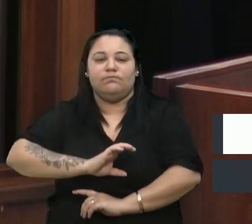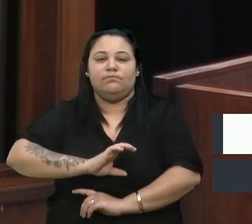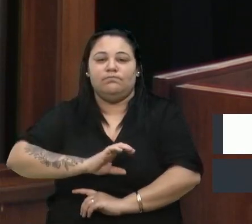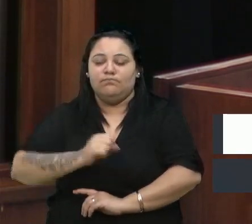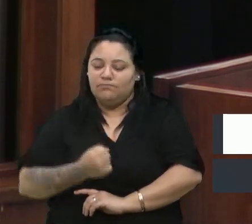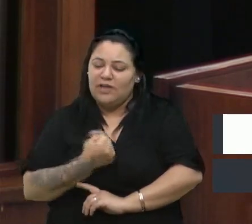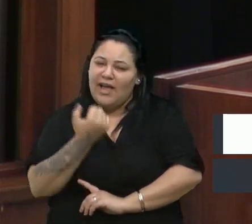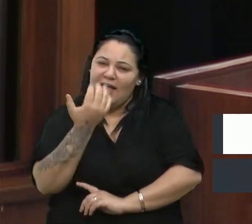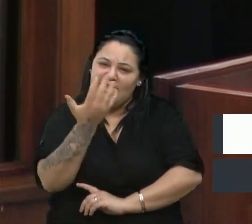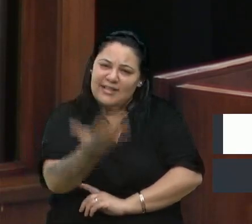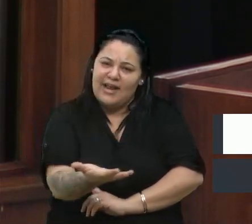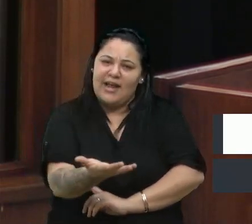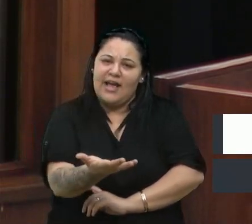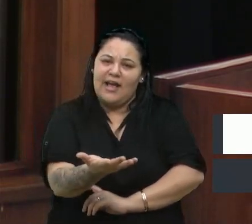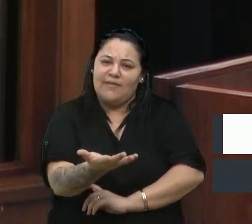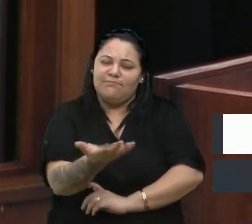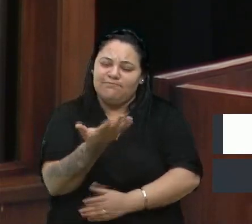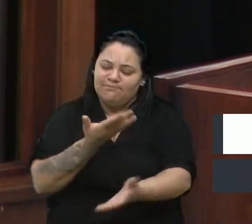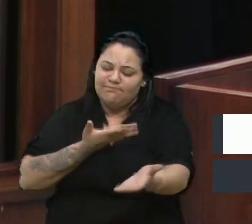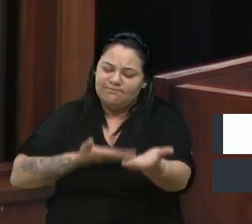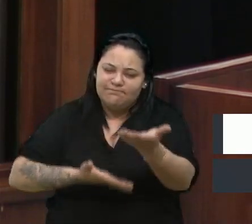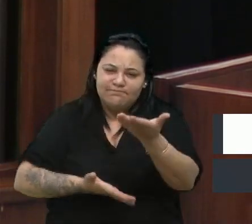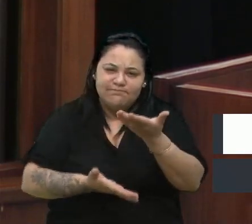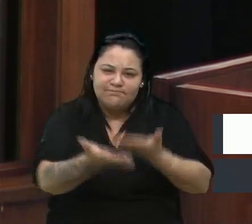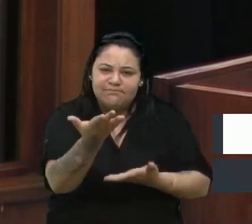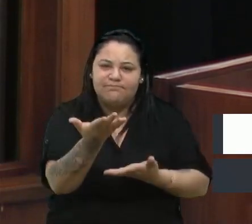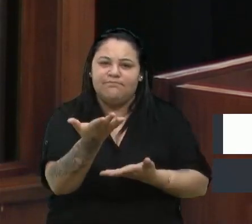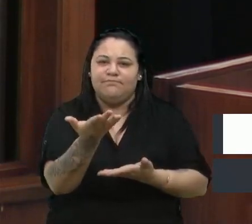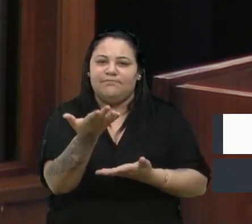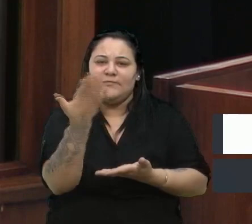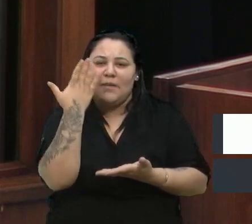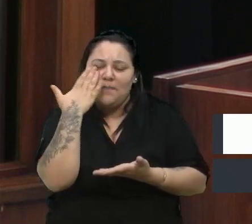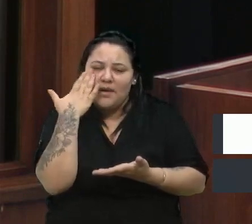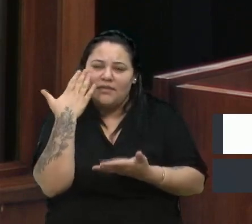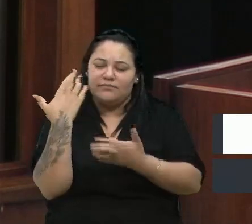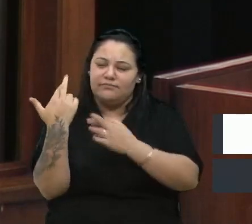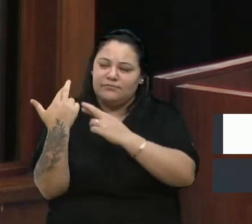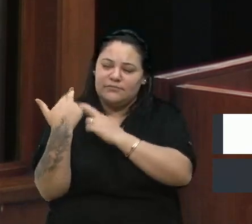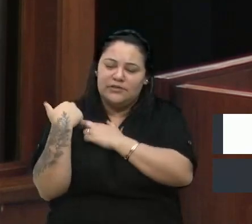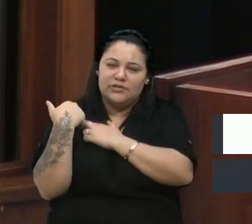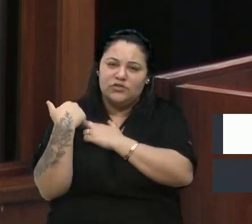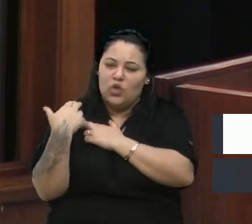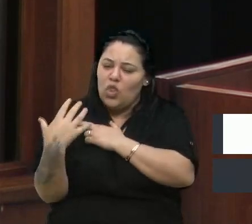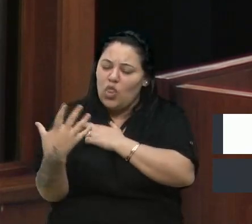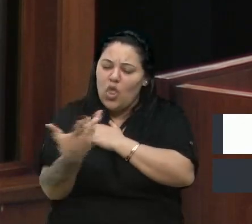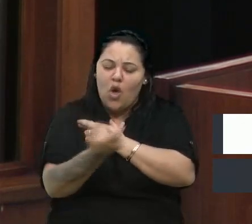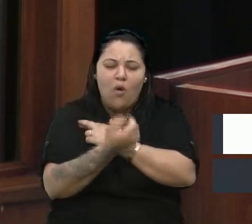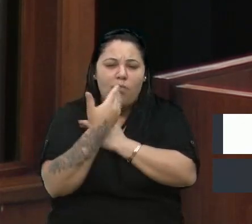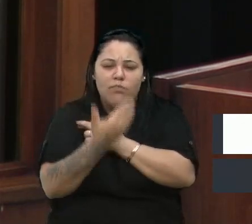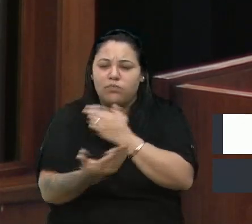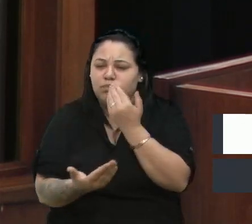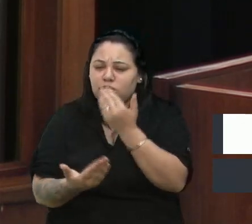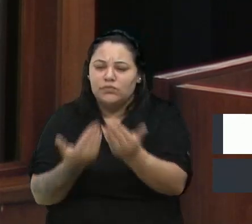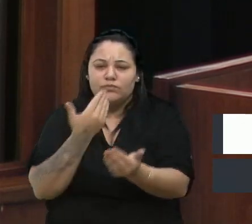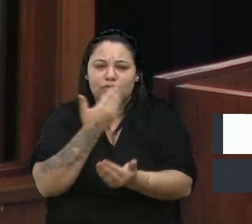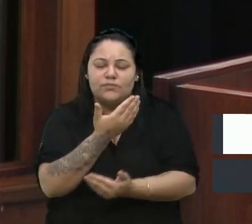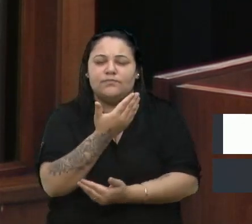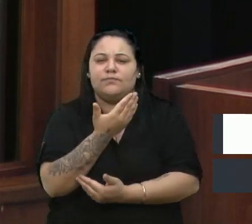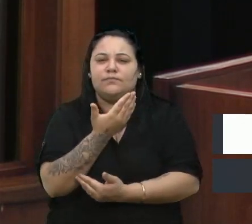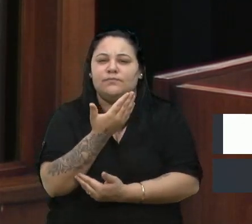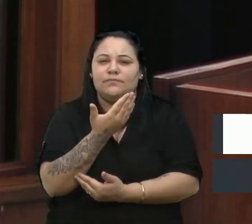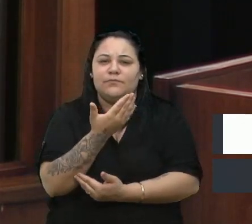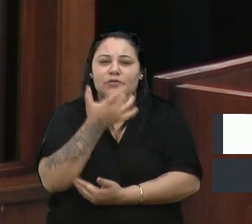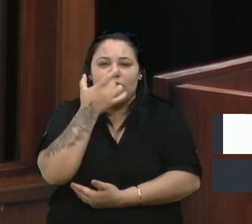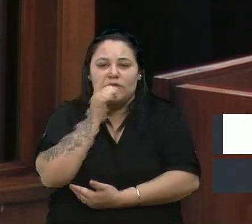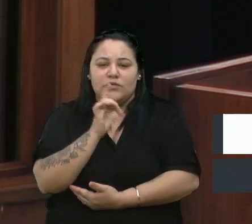entregar aquilo que está recebendo a nível de responsabilidade, essas demandas, elas vão servir para a gente